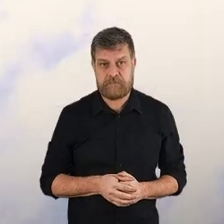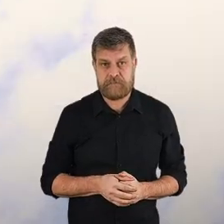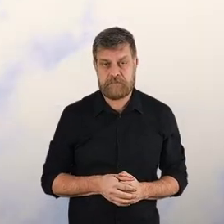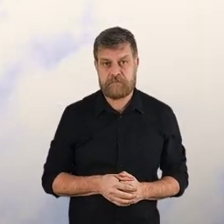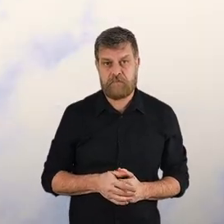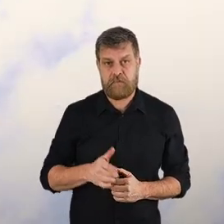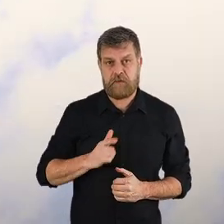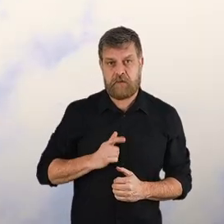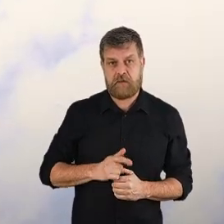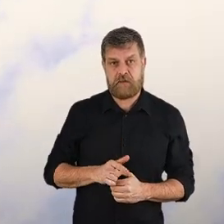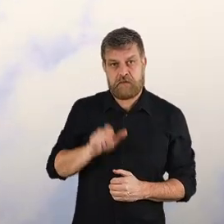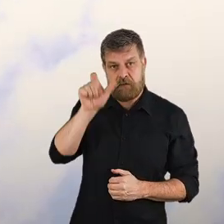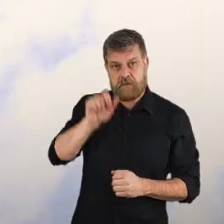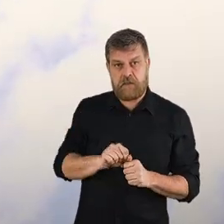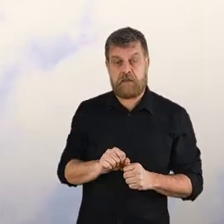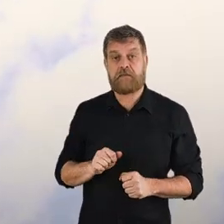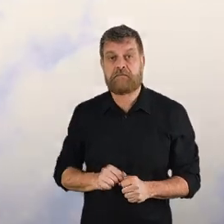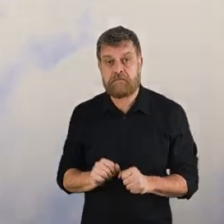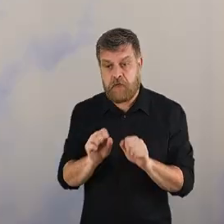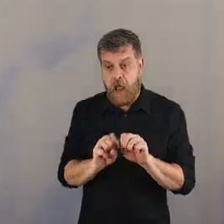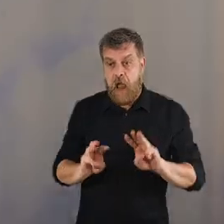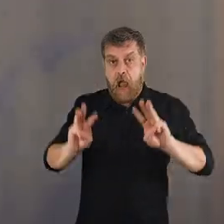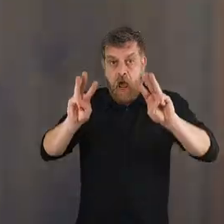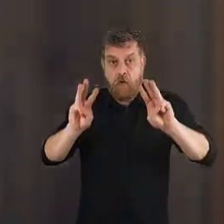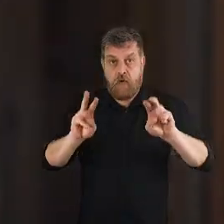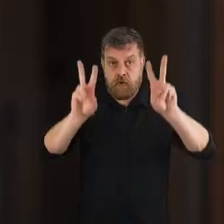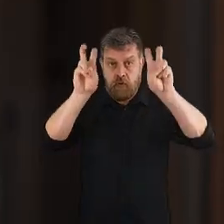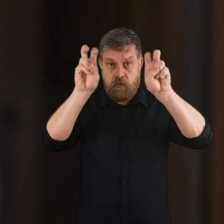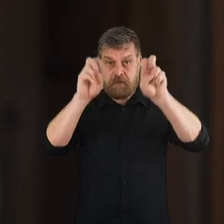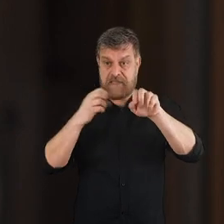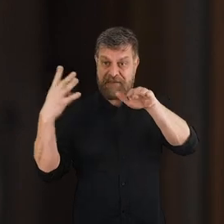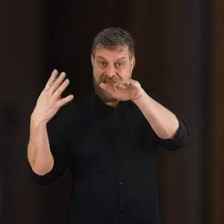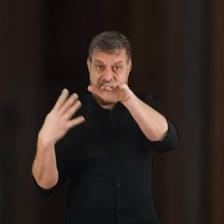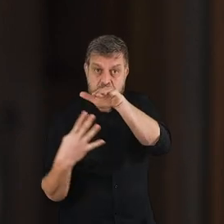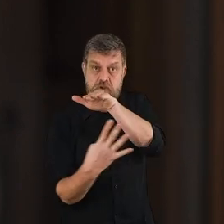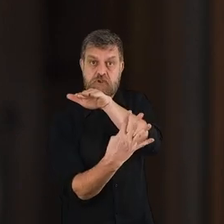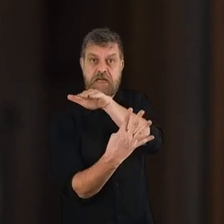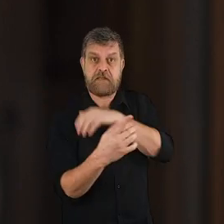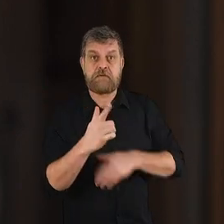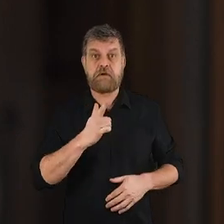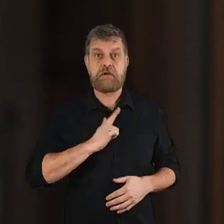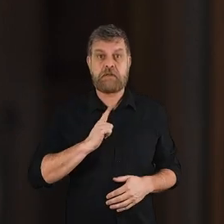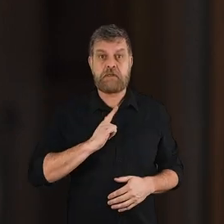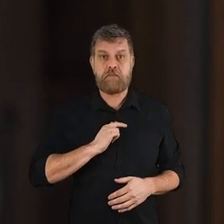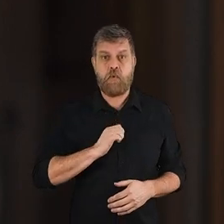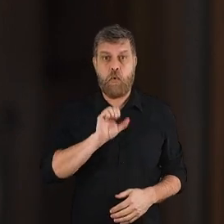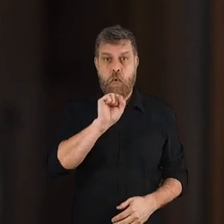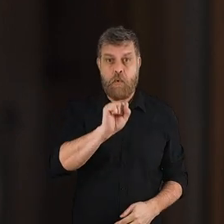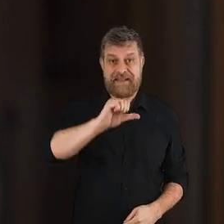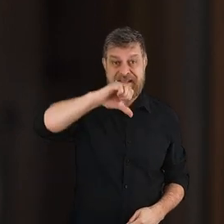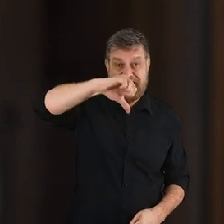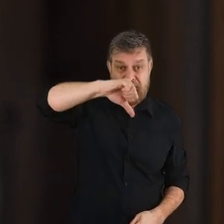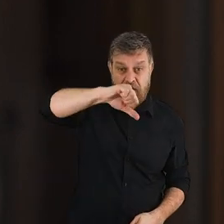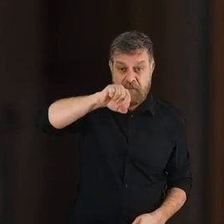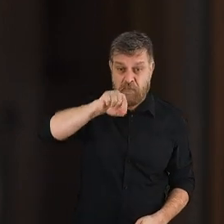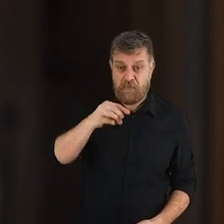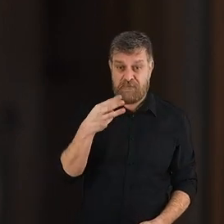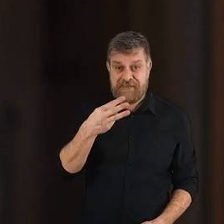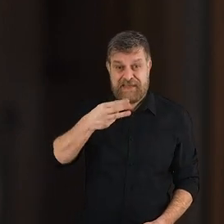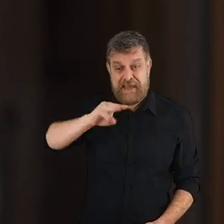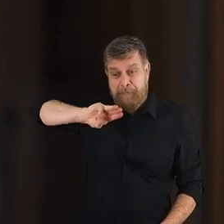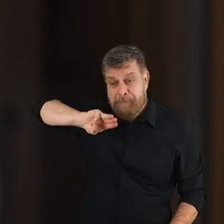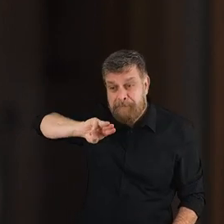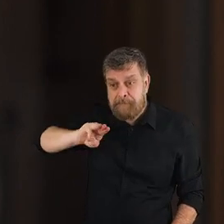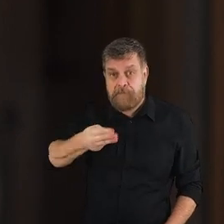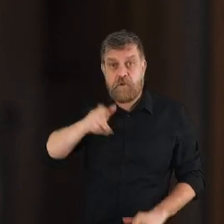Segundo o Alto Comissariado das Nações Unidas para Refugiados, nós temos hoje 89,3 milhões de seres